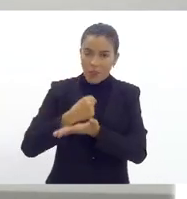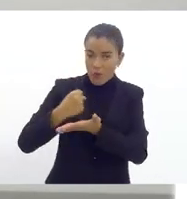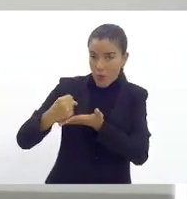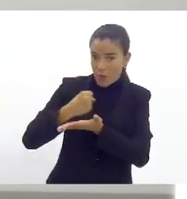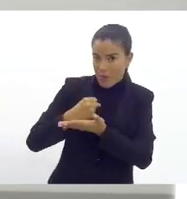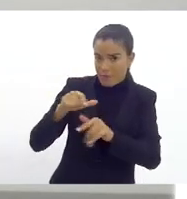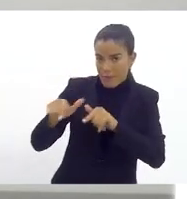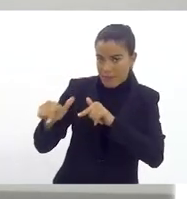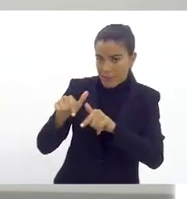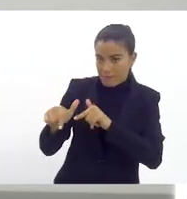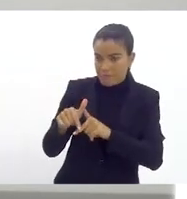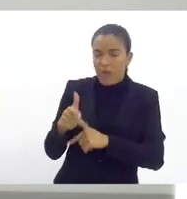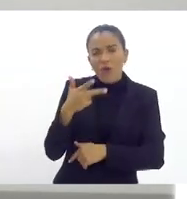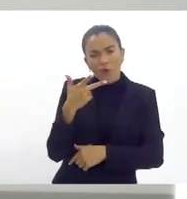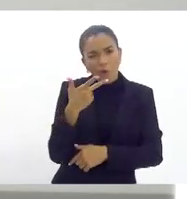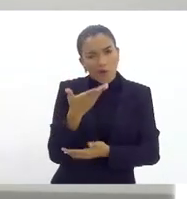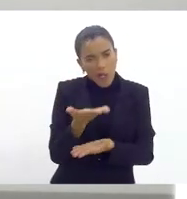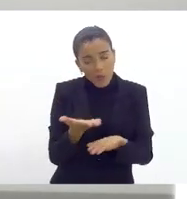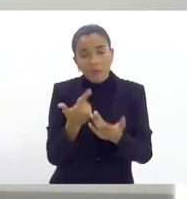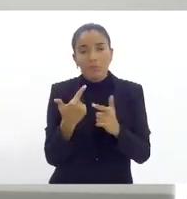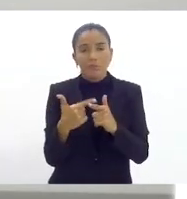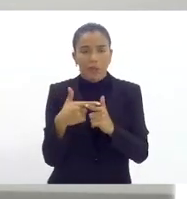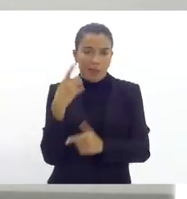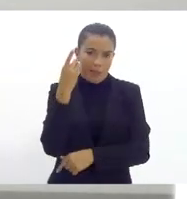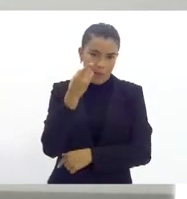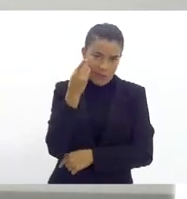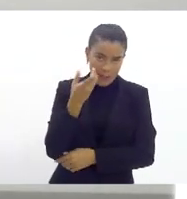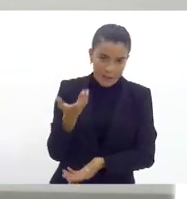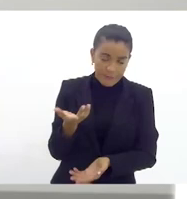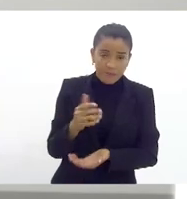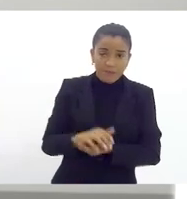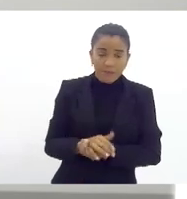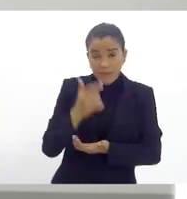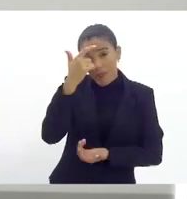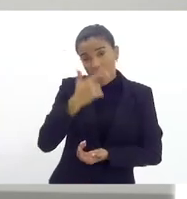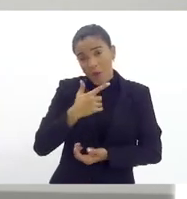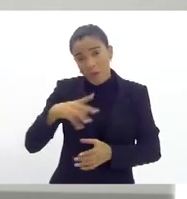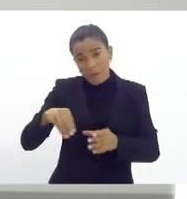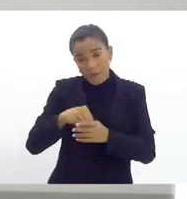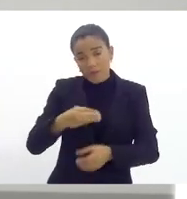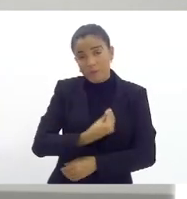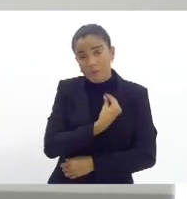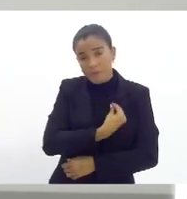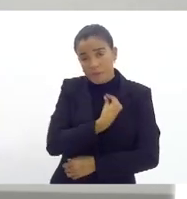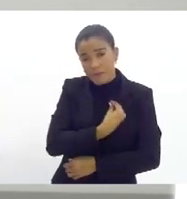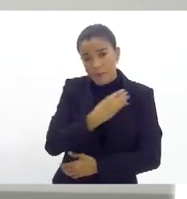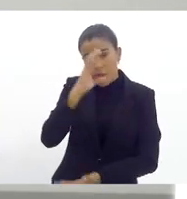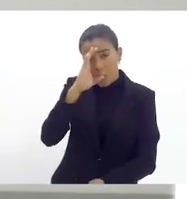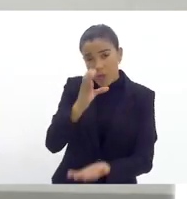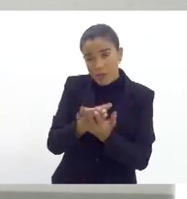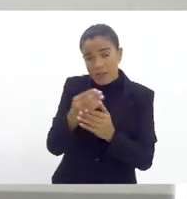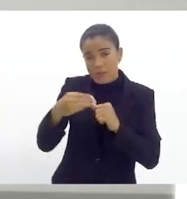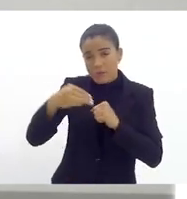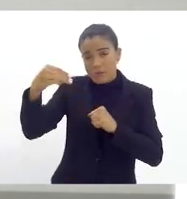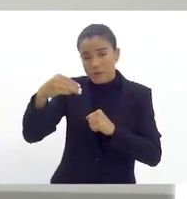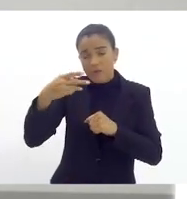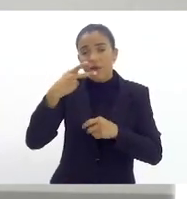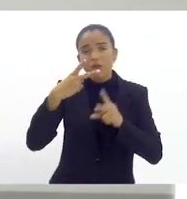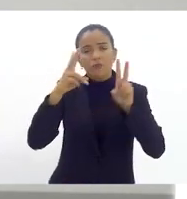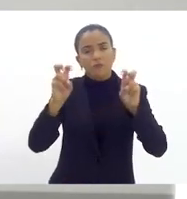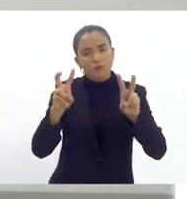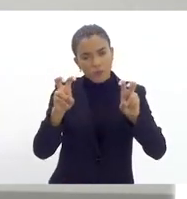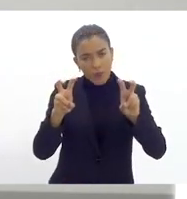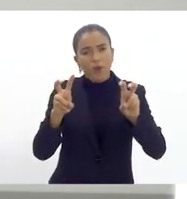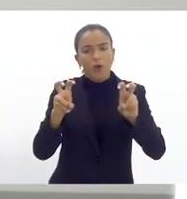trabalho dele e eu falo isso deputada porque eu participo né de uma tese no mestrado falando exatamente